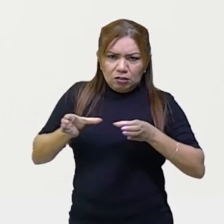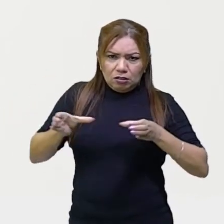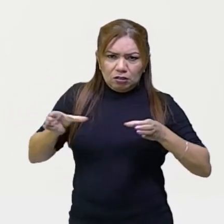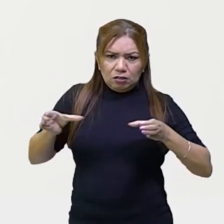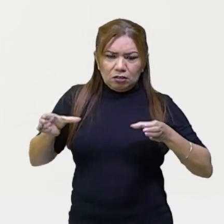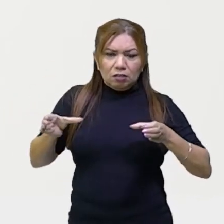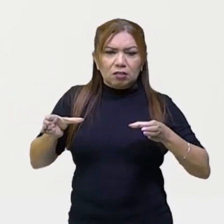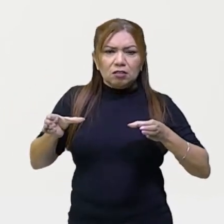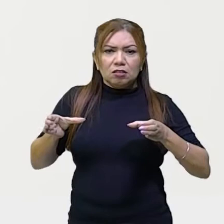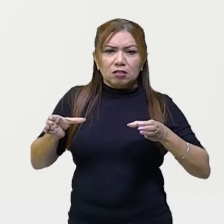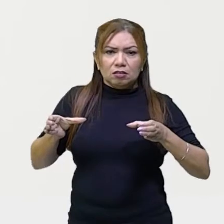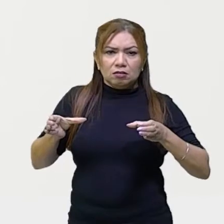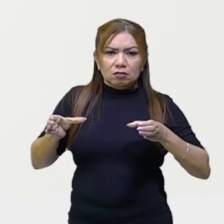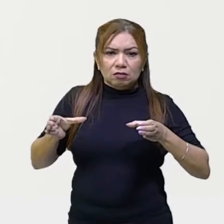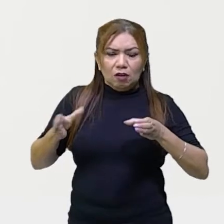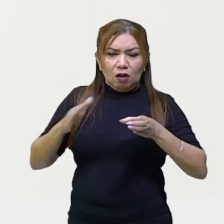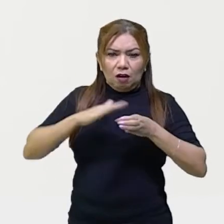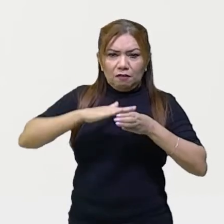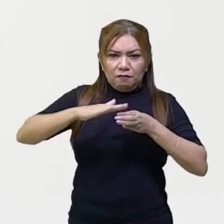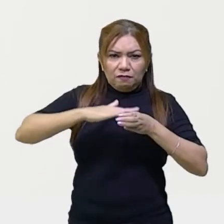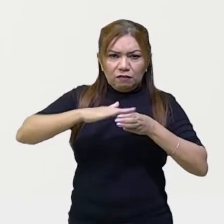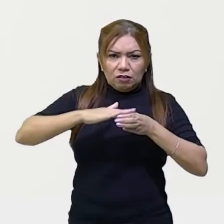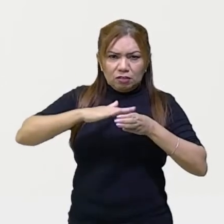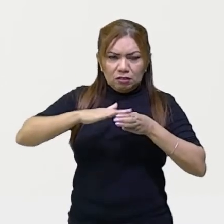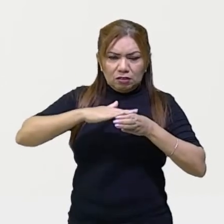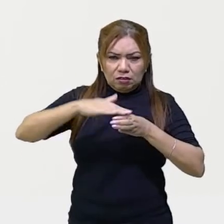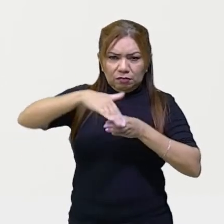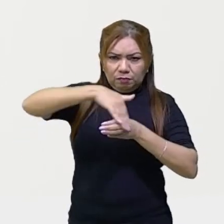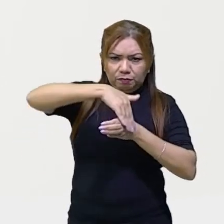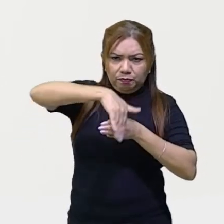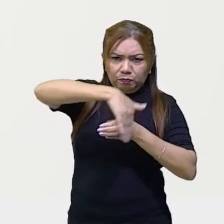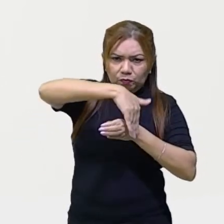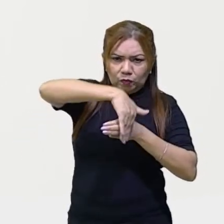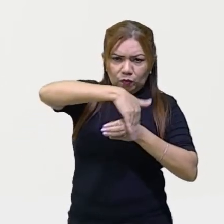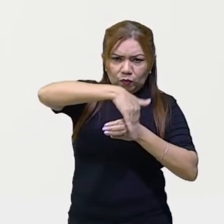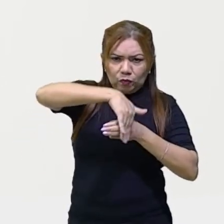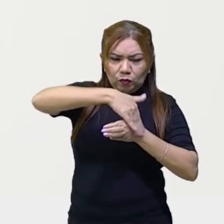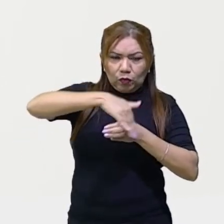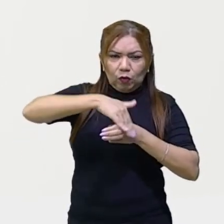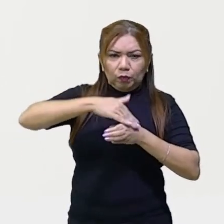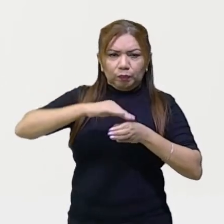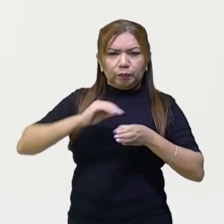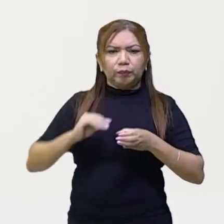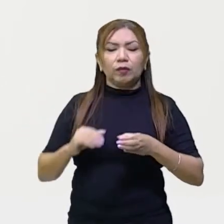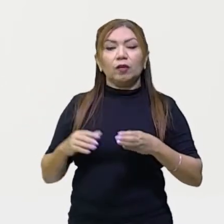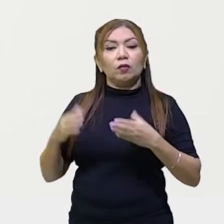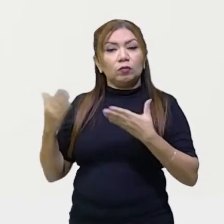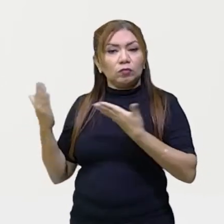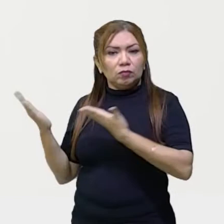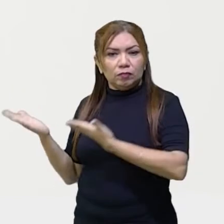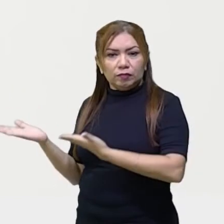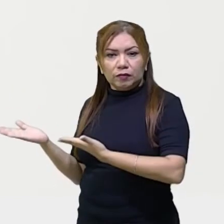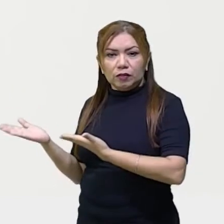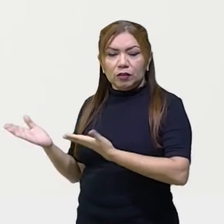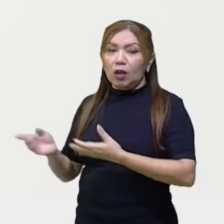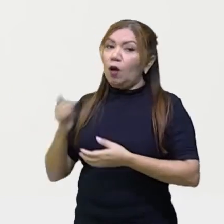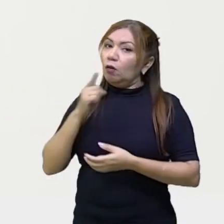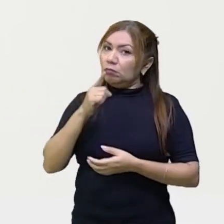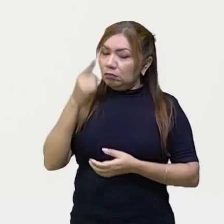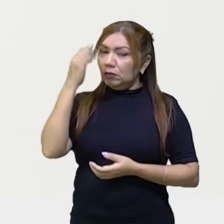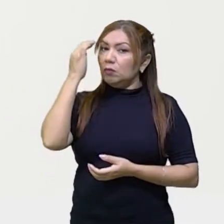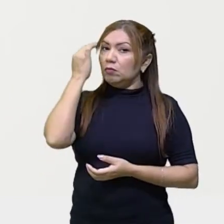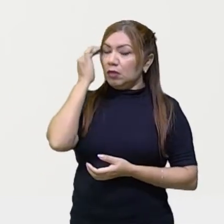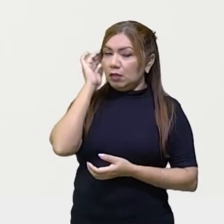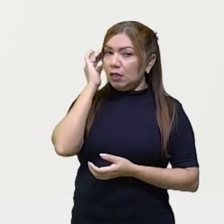E aí ó o som beleza quadrangular que é para gente ter uma